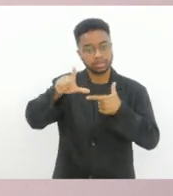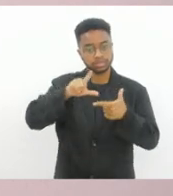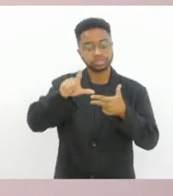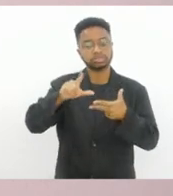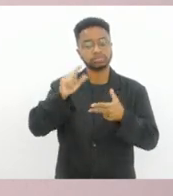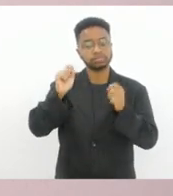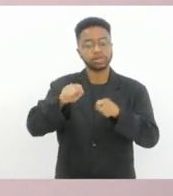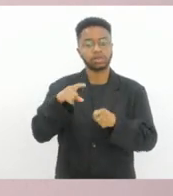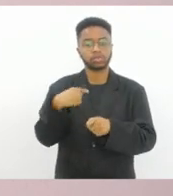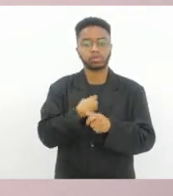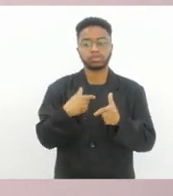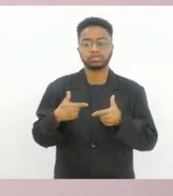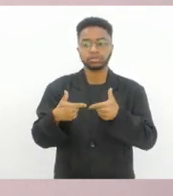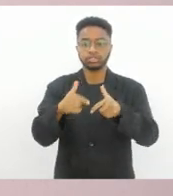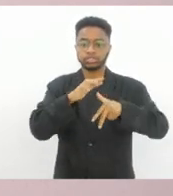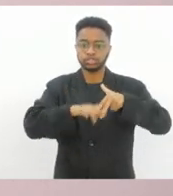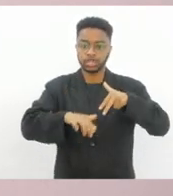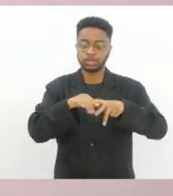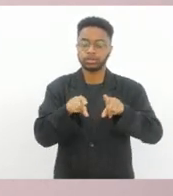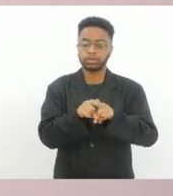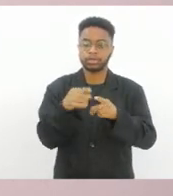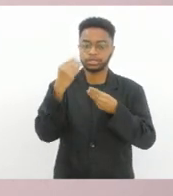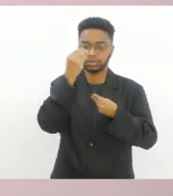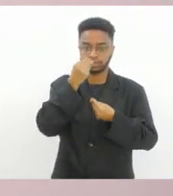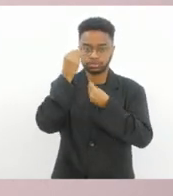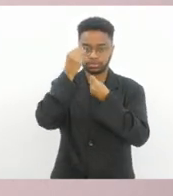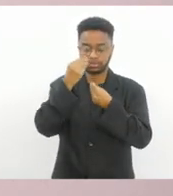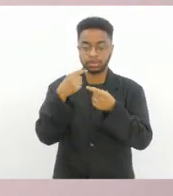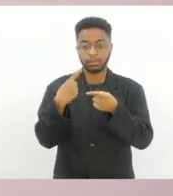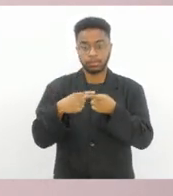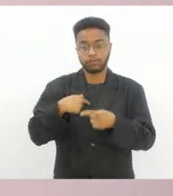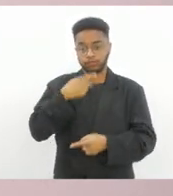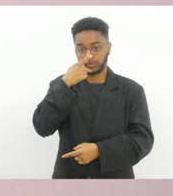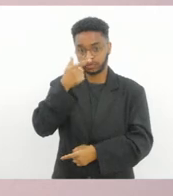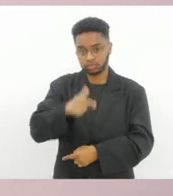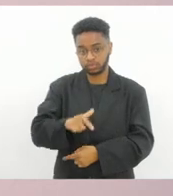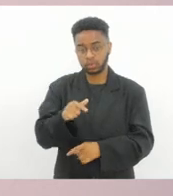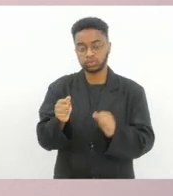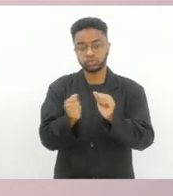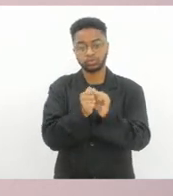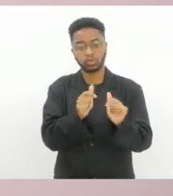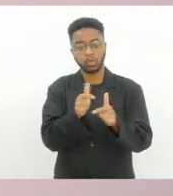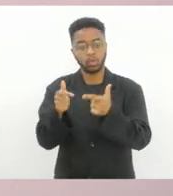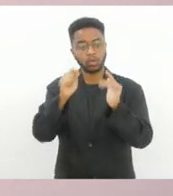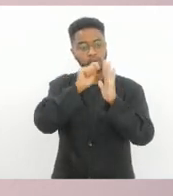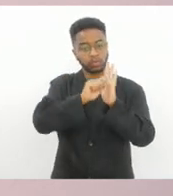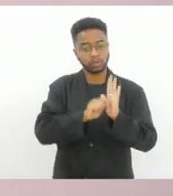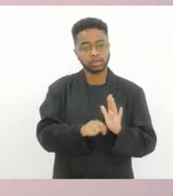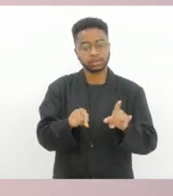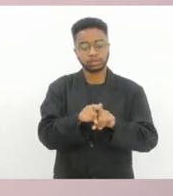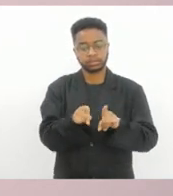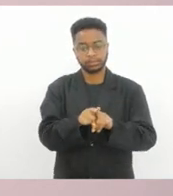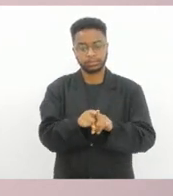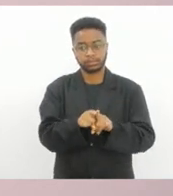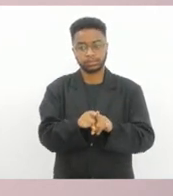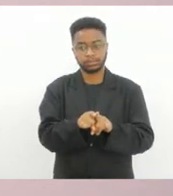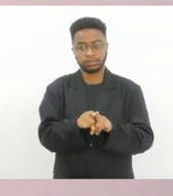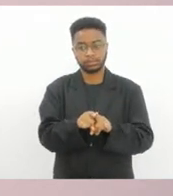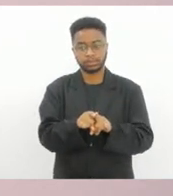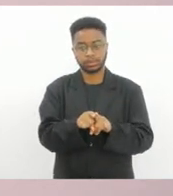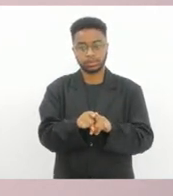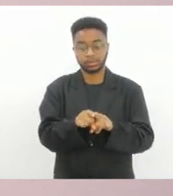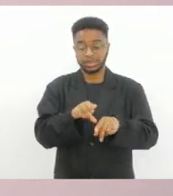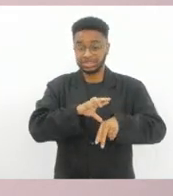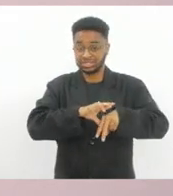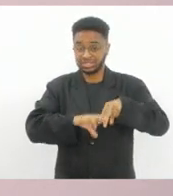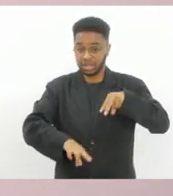nosso gênero e de nossa sexualidade. Repito, junto com algumas autoras também, que esse